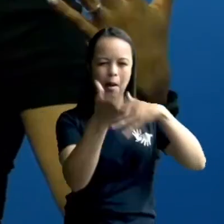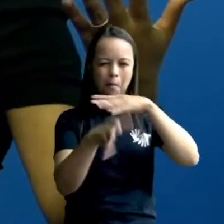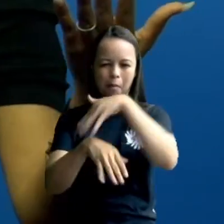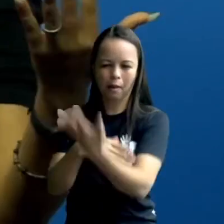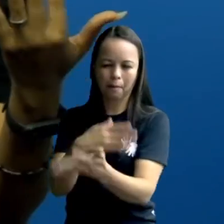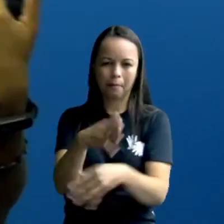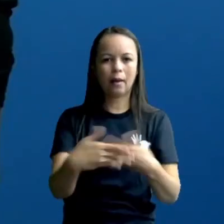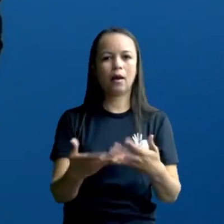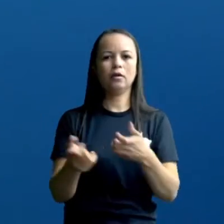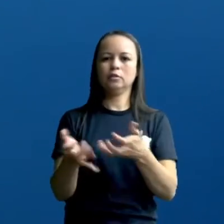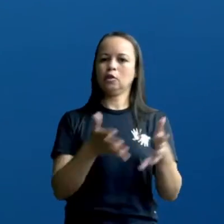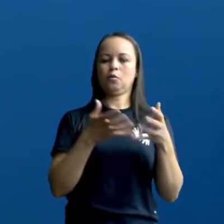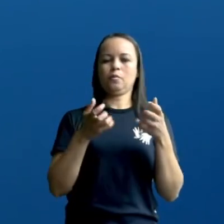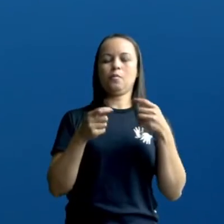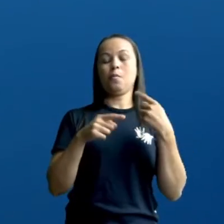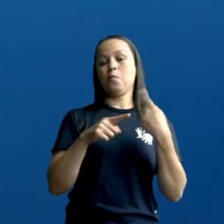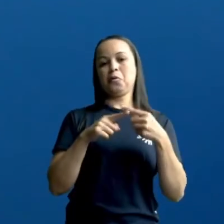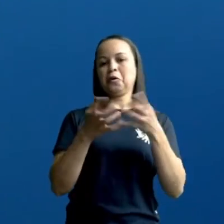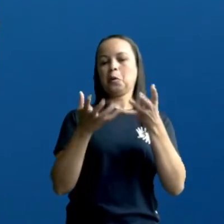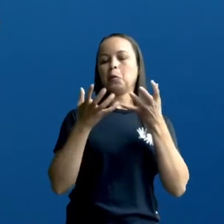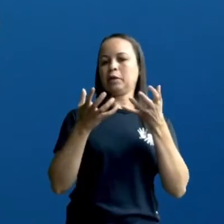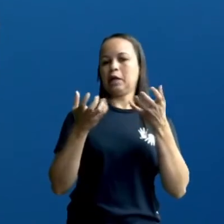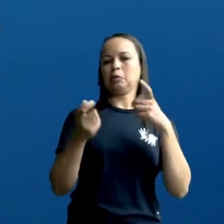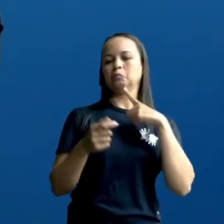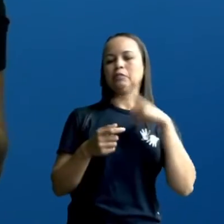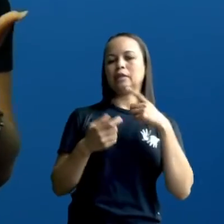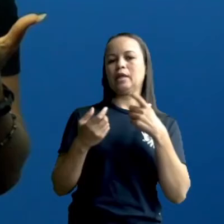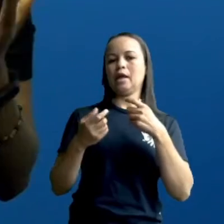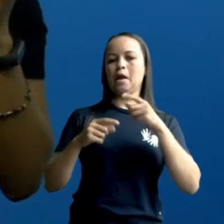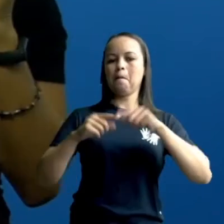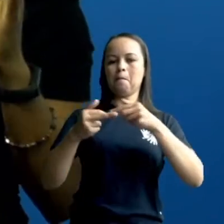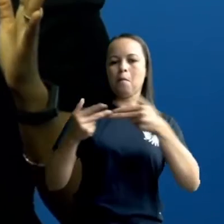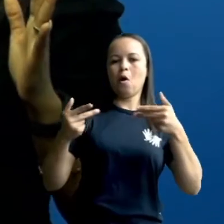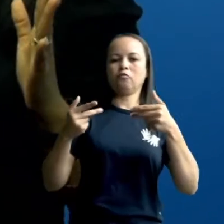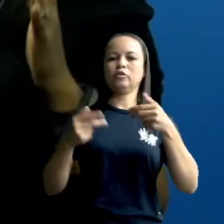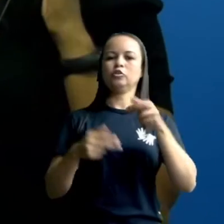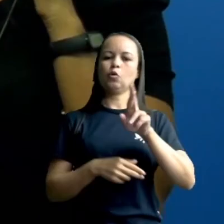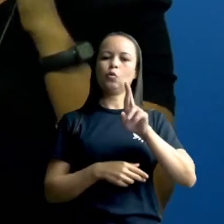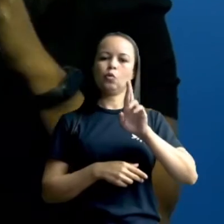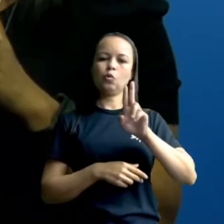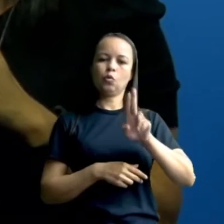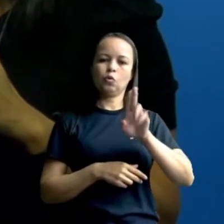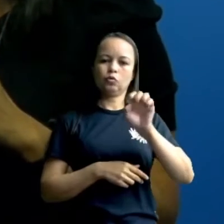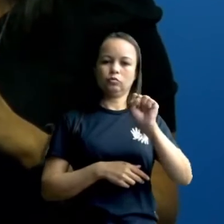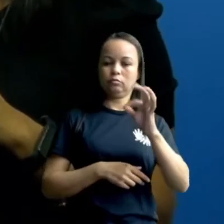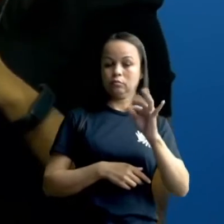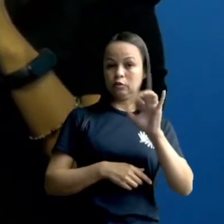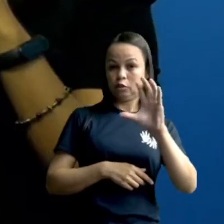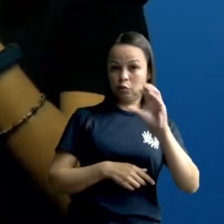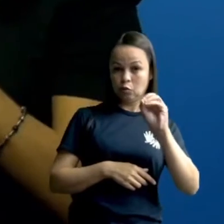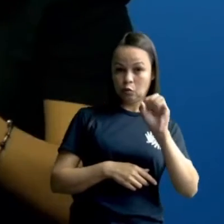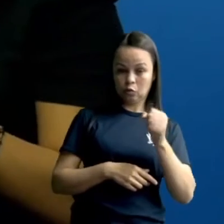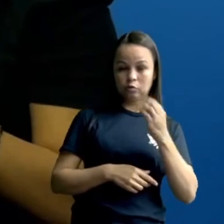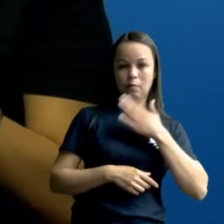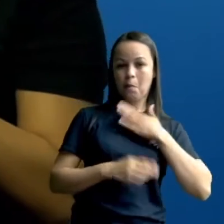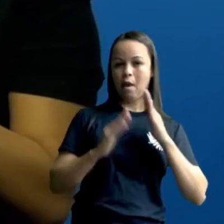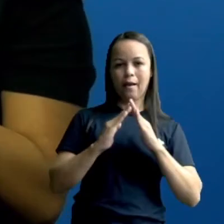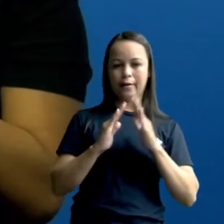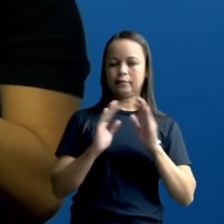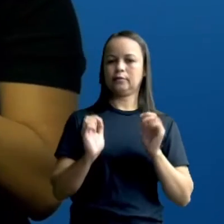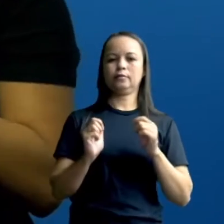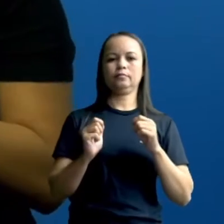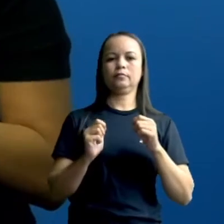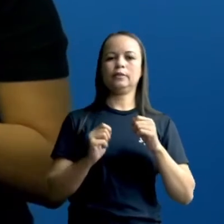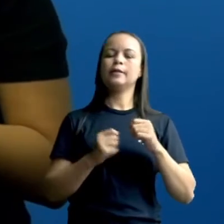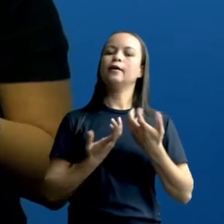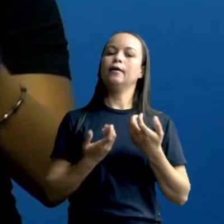enorme só porque eu quero ter móveis rústicos na minha casa, né? Não pode. Existe uma regra e essa